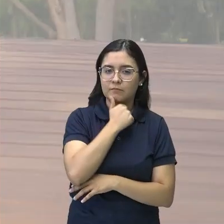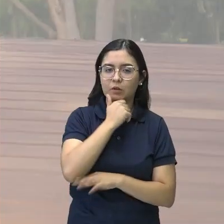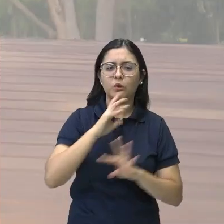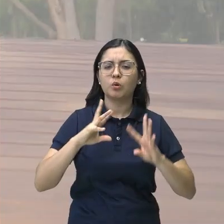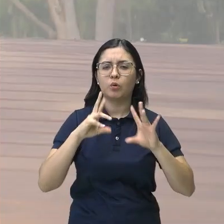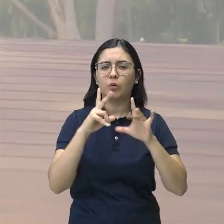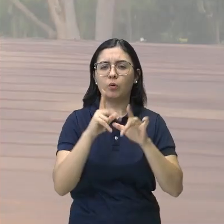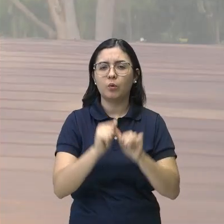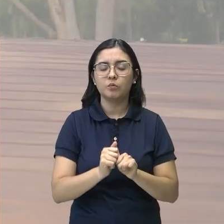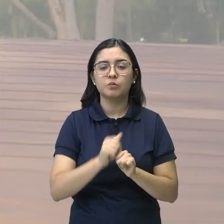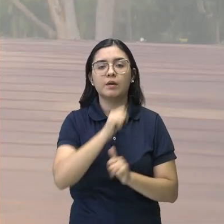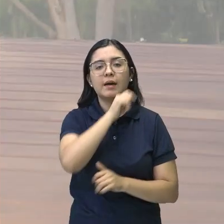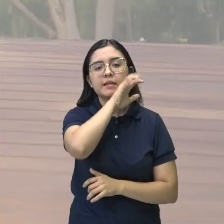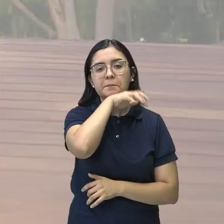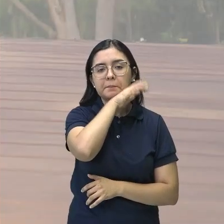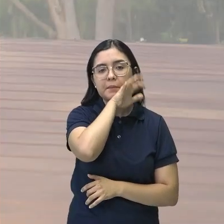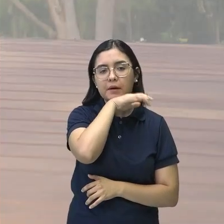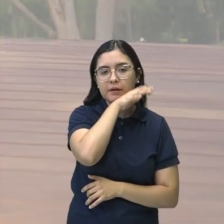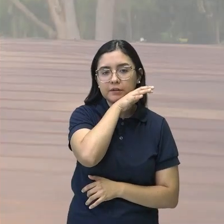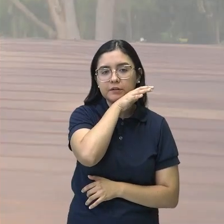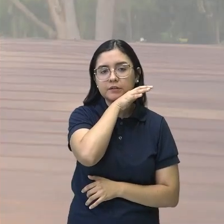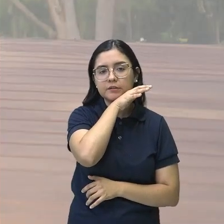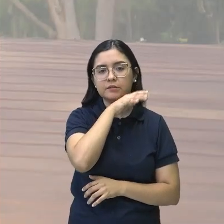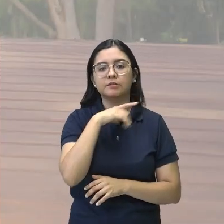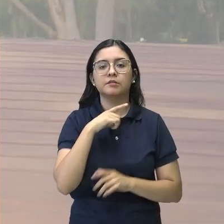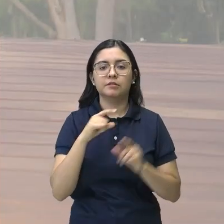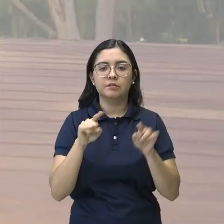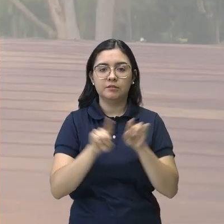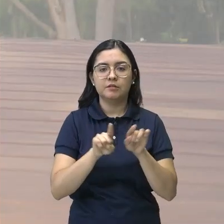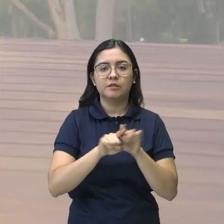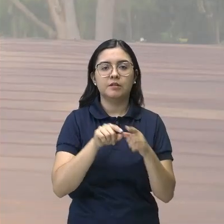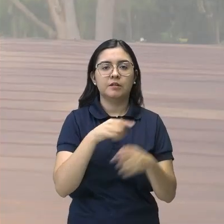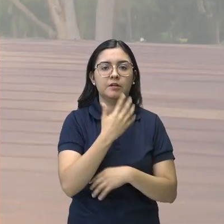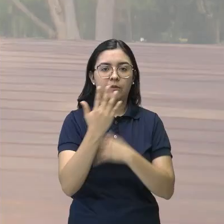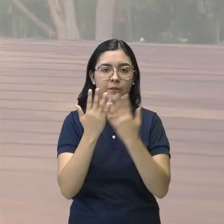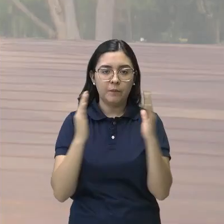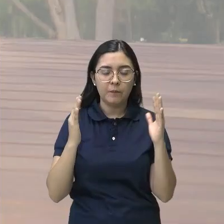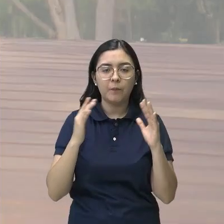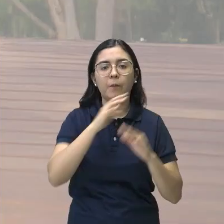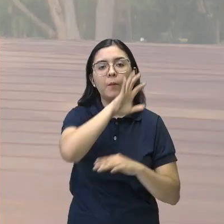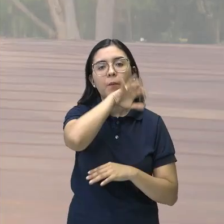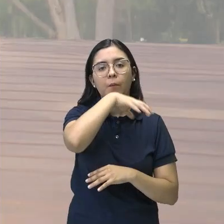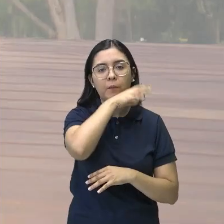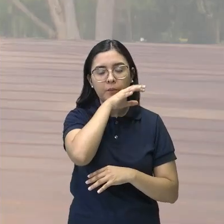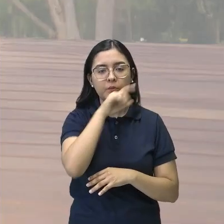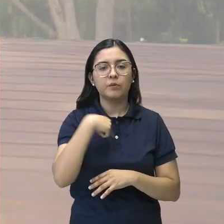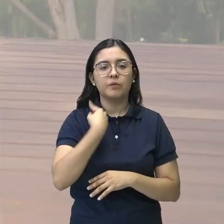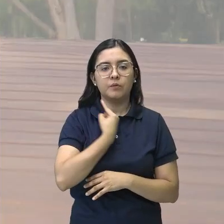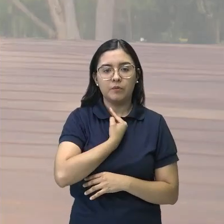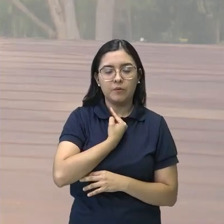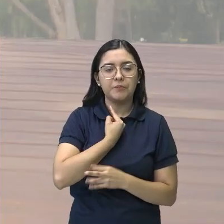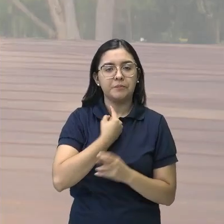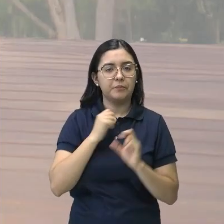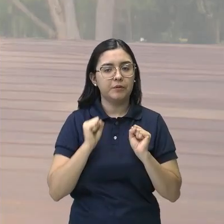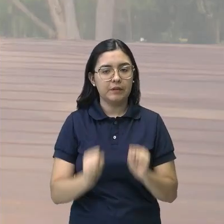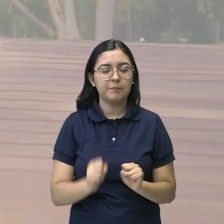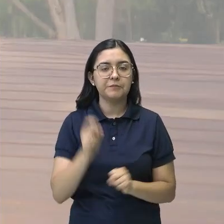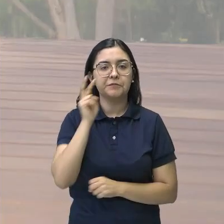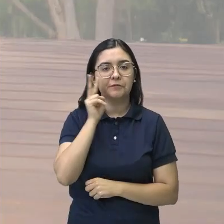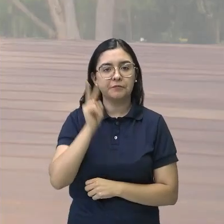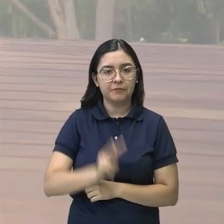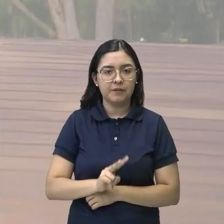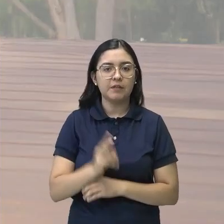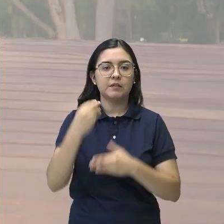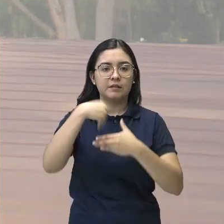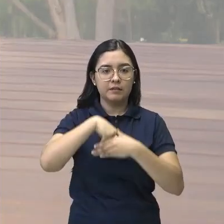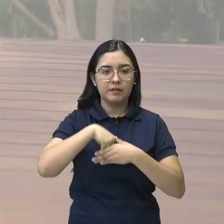esses animais, toda essa fauna, flora também que nós vemos, né? Podemos visualizar que